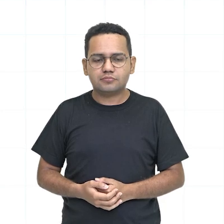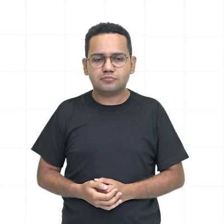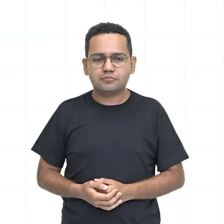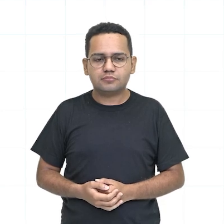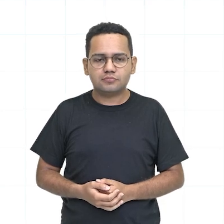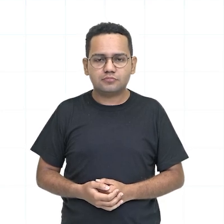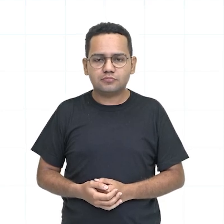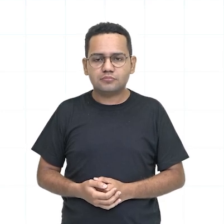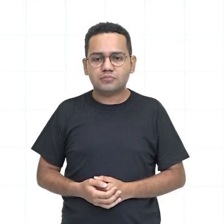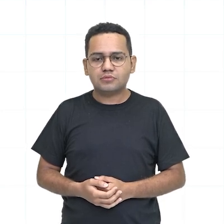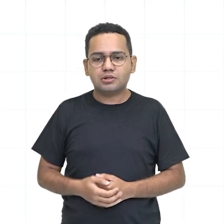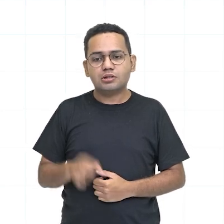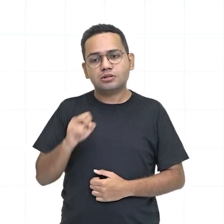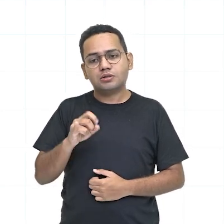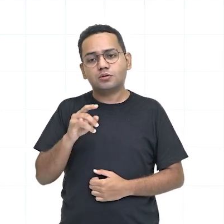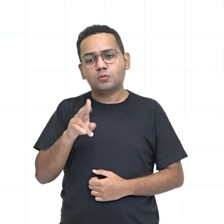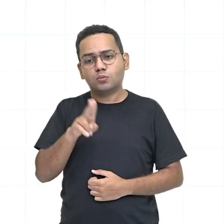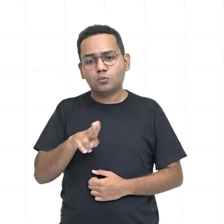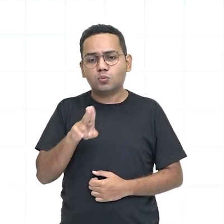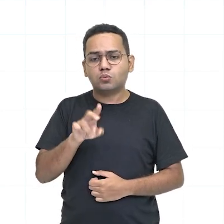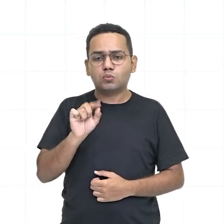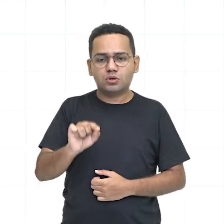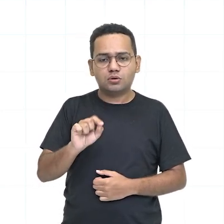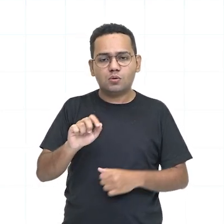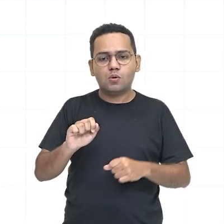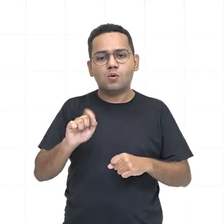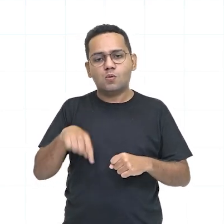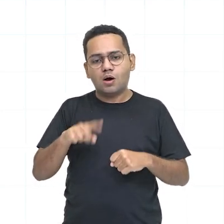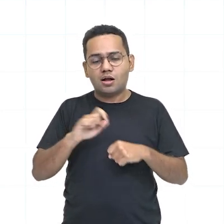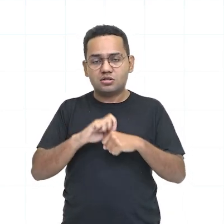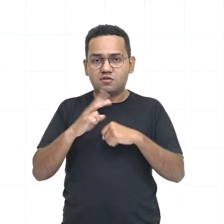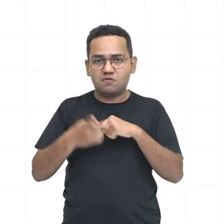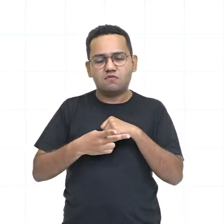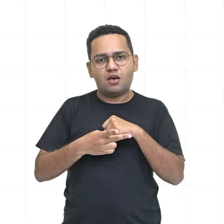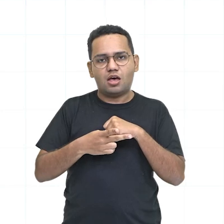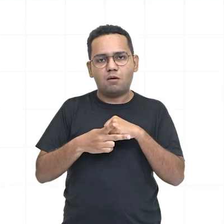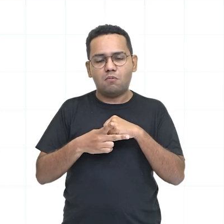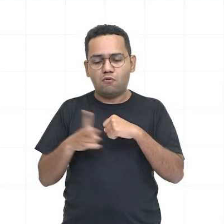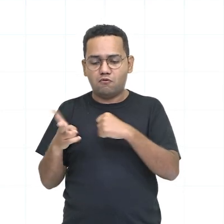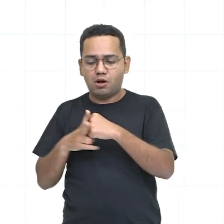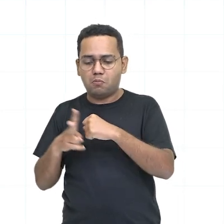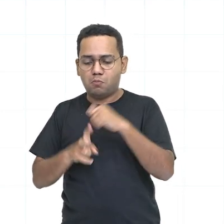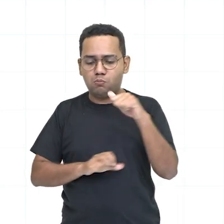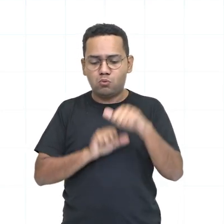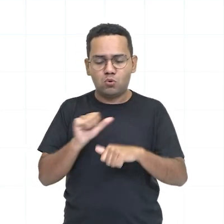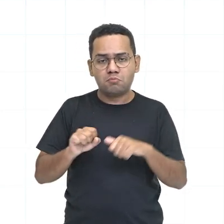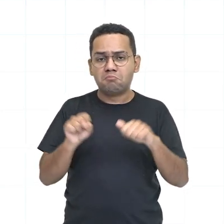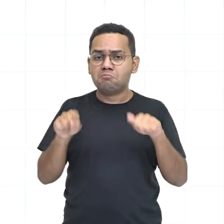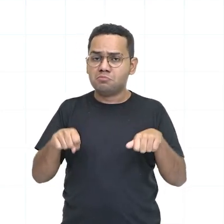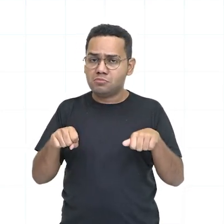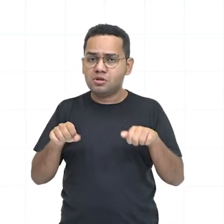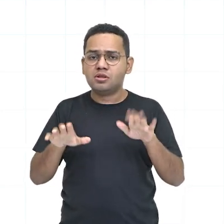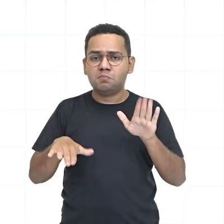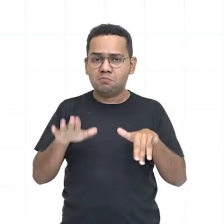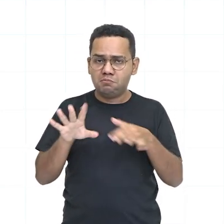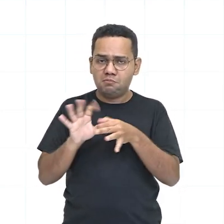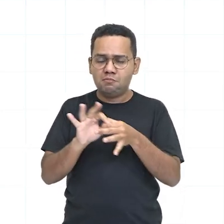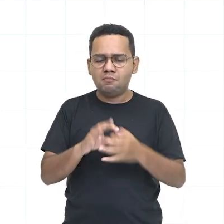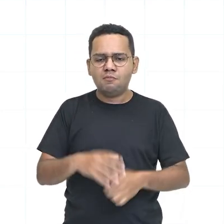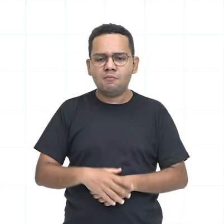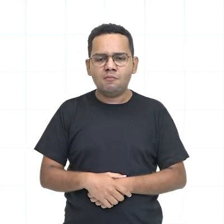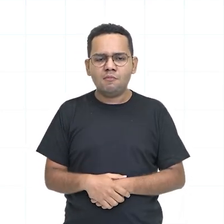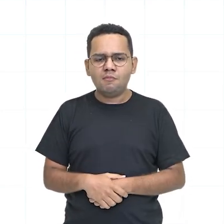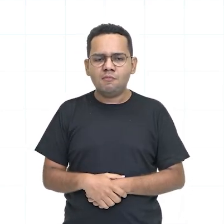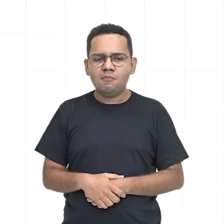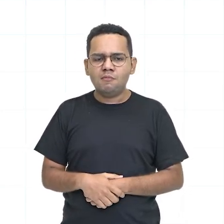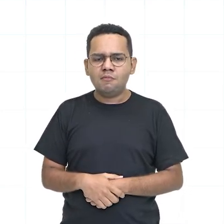um advérbio, então estou modificando de alguma forma esse verbo, claro, sempre conectado aí ao contexto. Então,